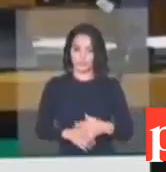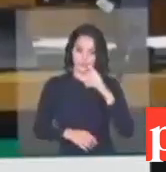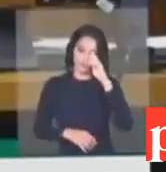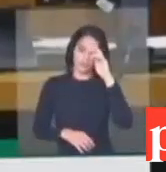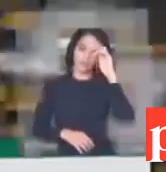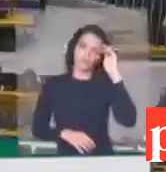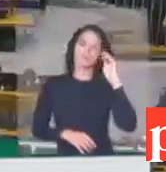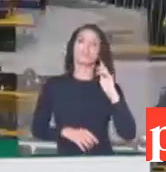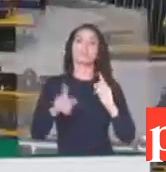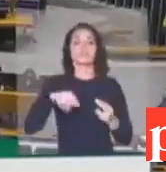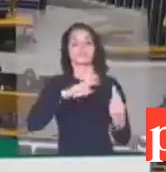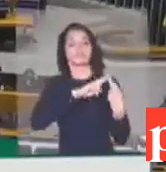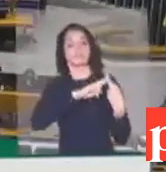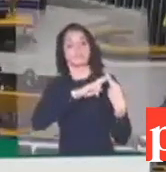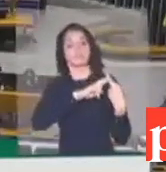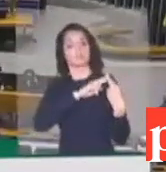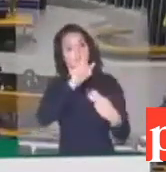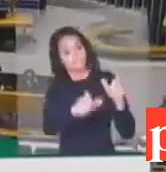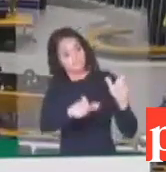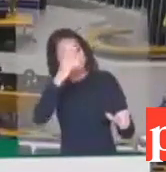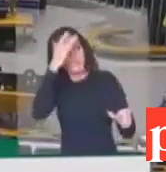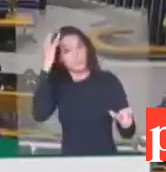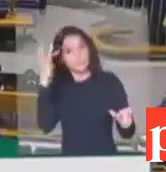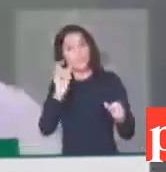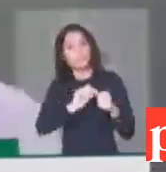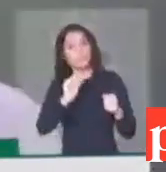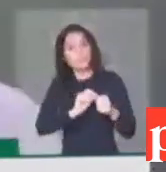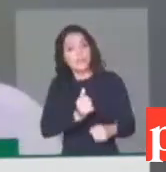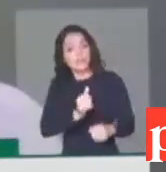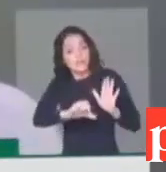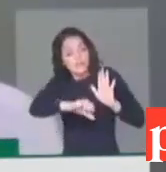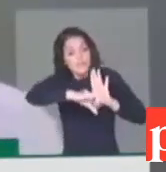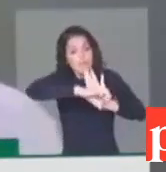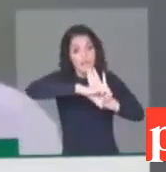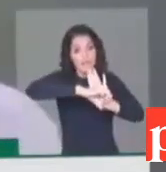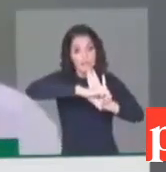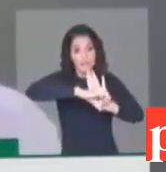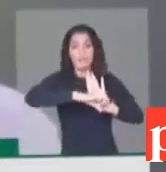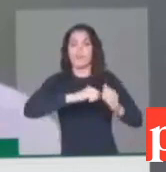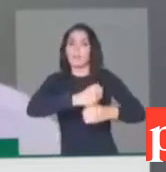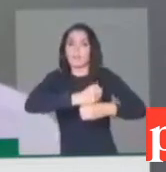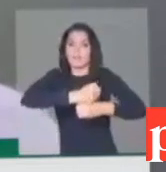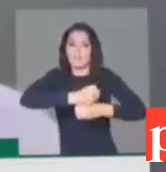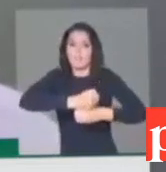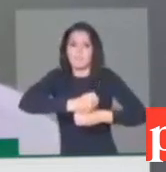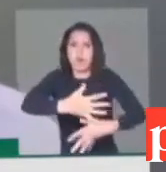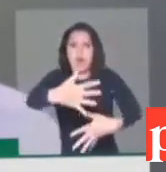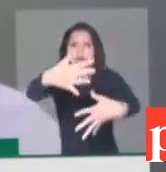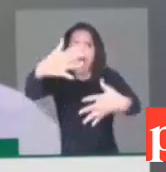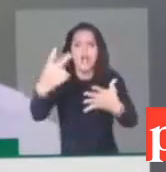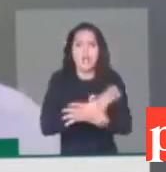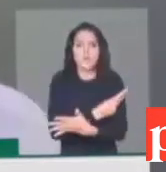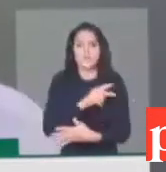as responsabilidades daqueles que cometerem o crime, o rompimento de barragem, como aconteceu